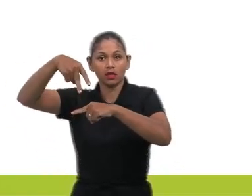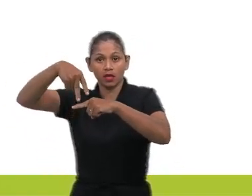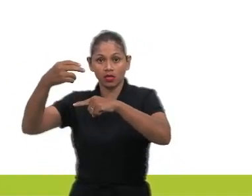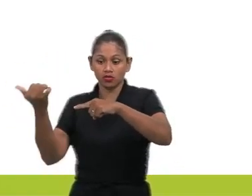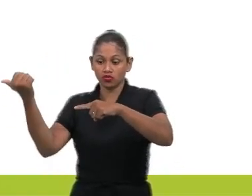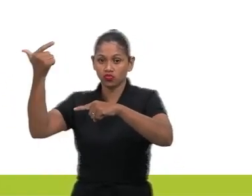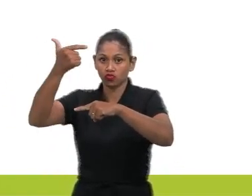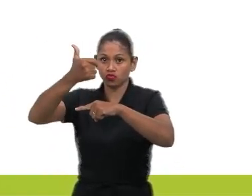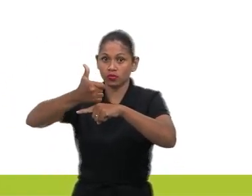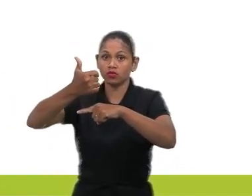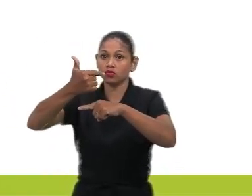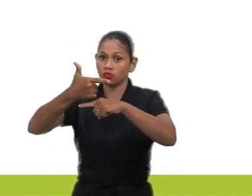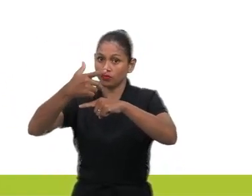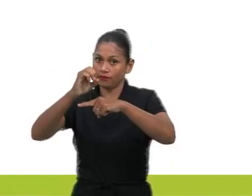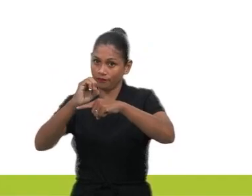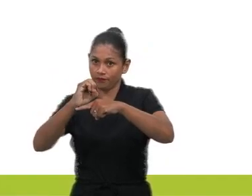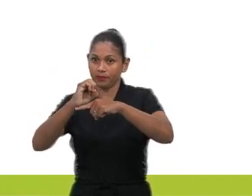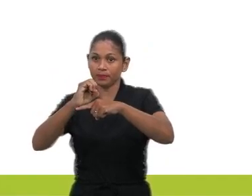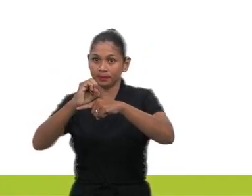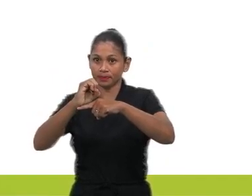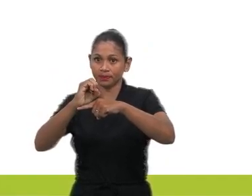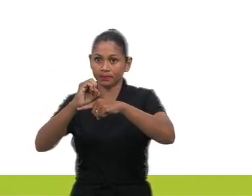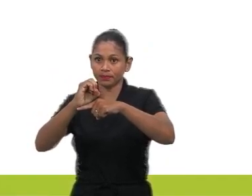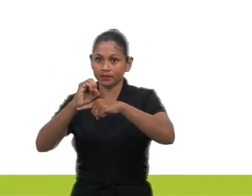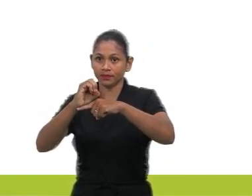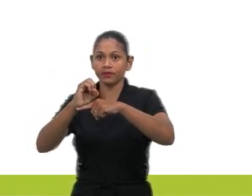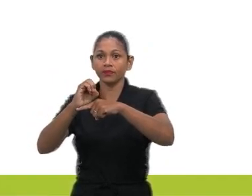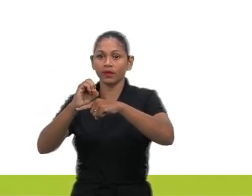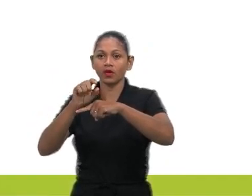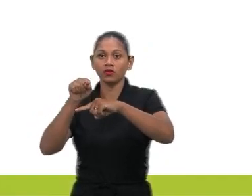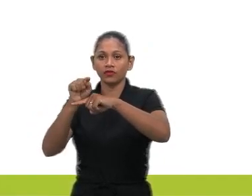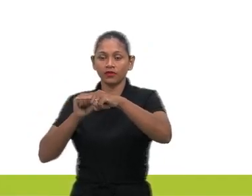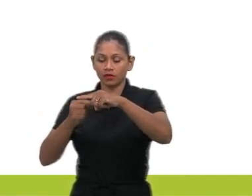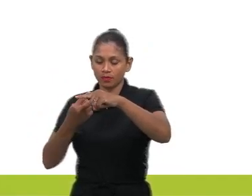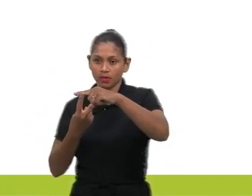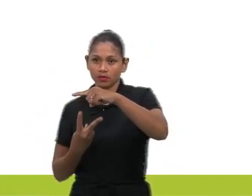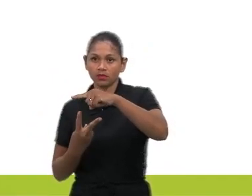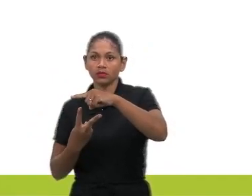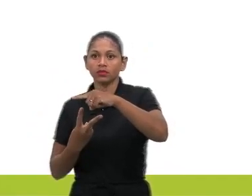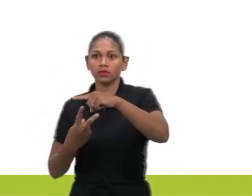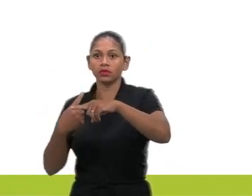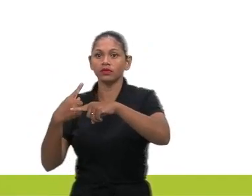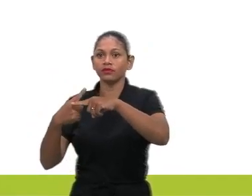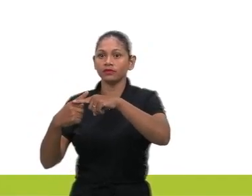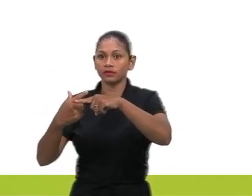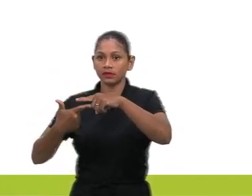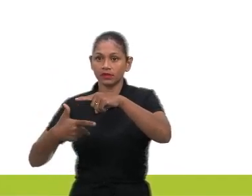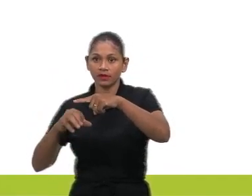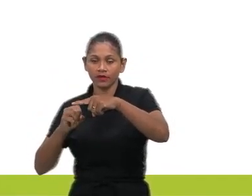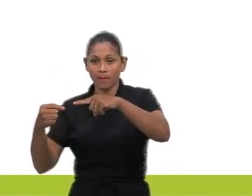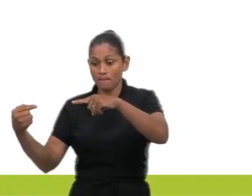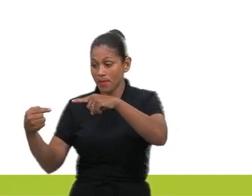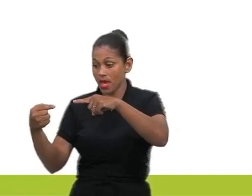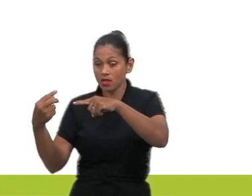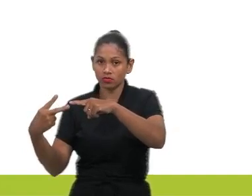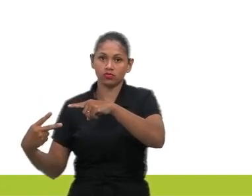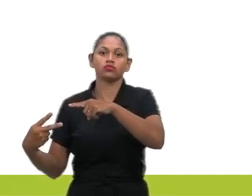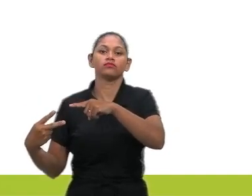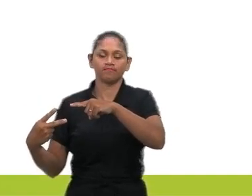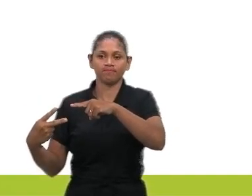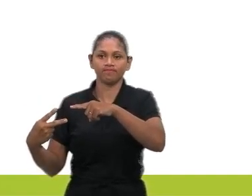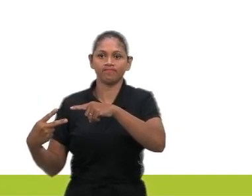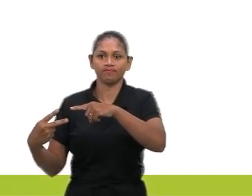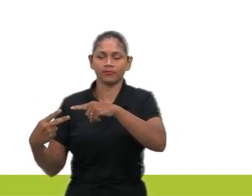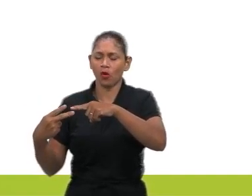por 2. Então, vou ter o quê? 20 fatorial dividido para 2 fatorial vezes 20 menos 2 fatorial. 20 menos 2